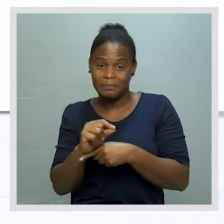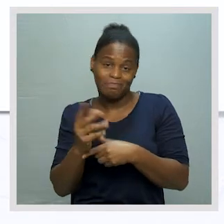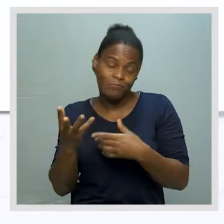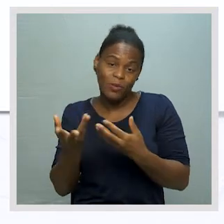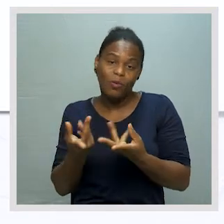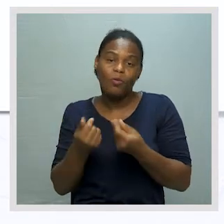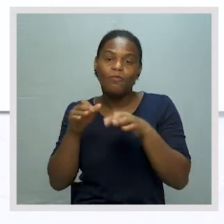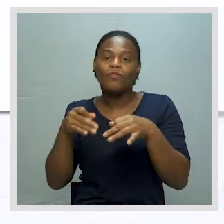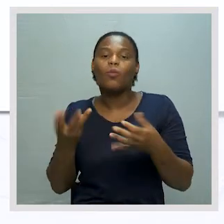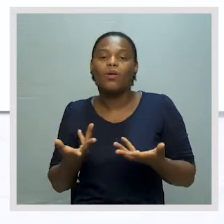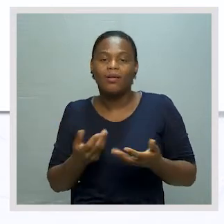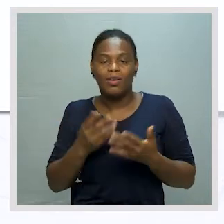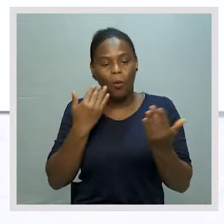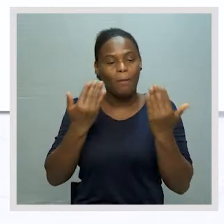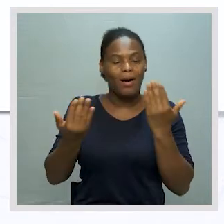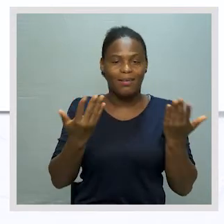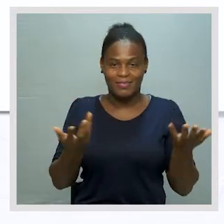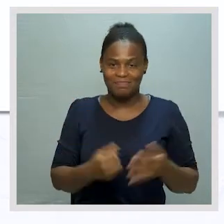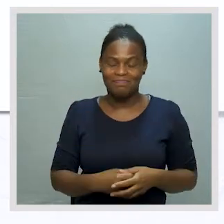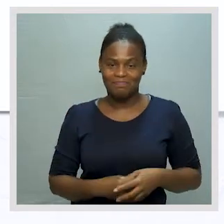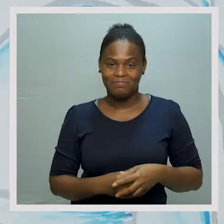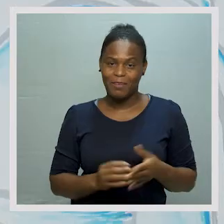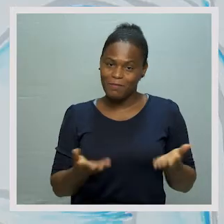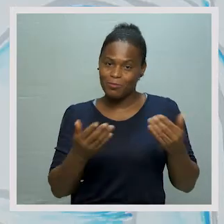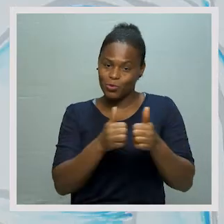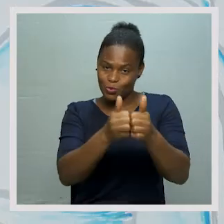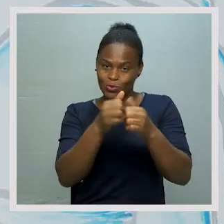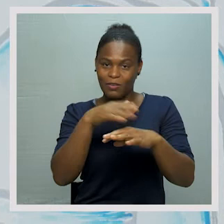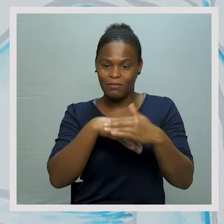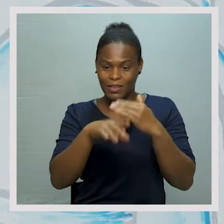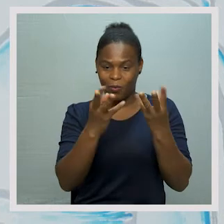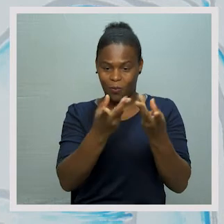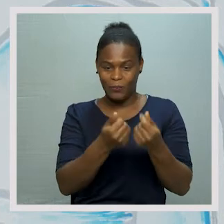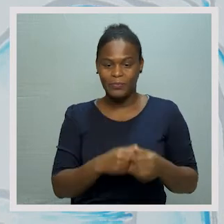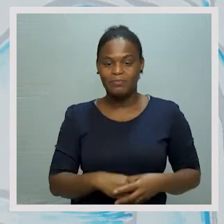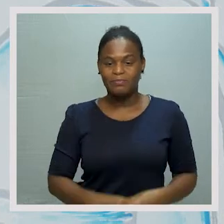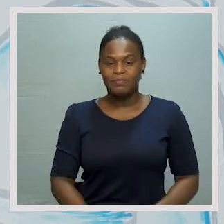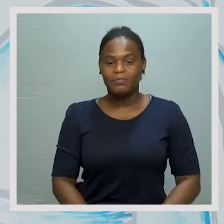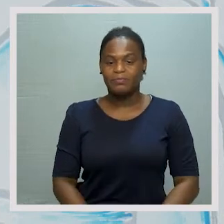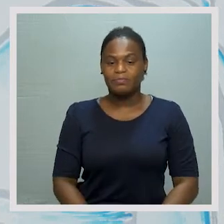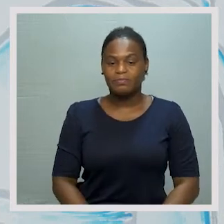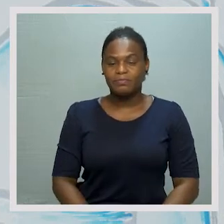e ver qual é o seu resultado e comparar. Então, vamos fazer juntos este cálculo.